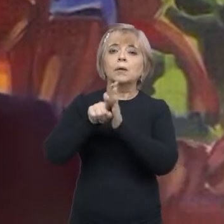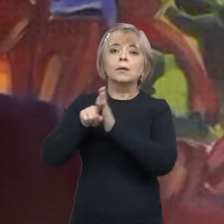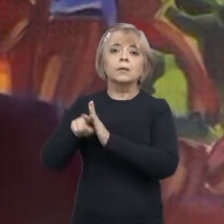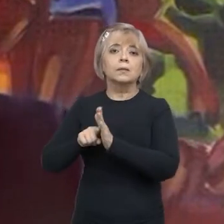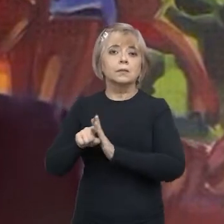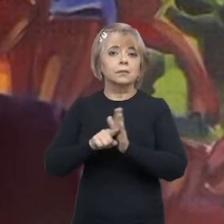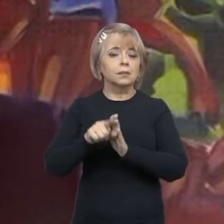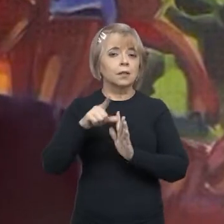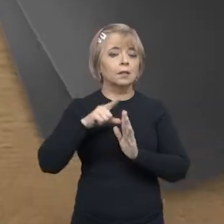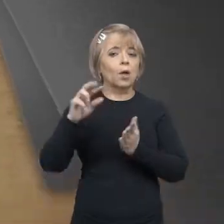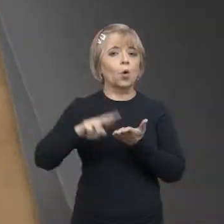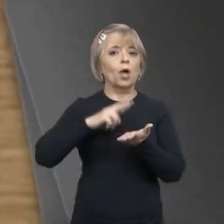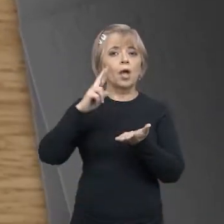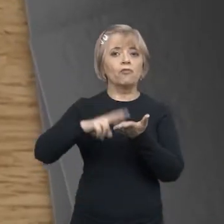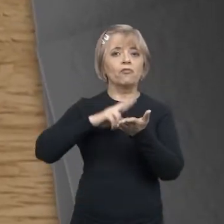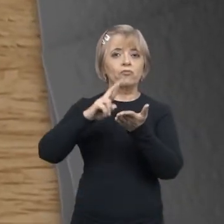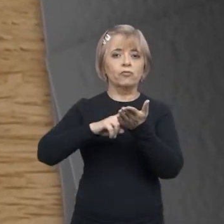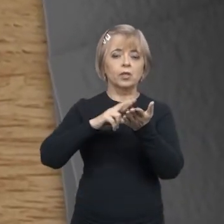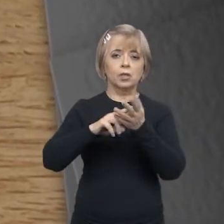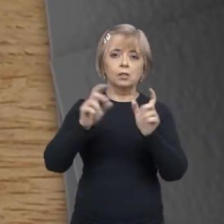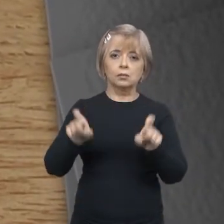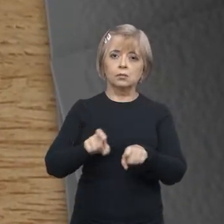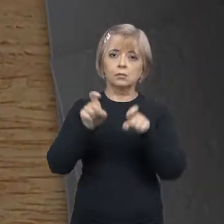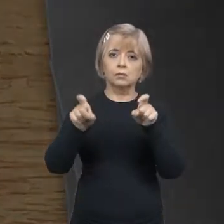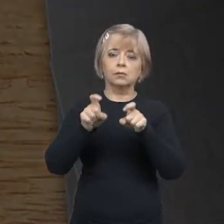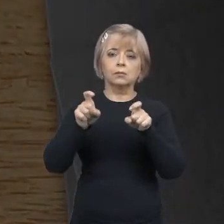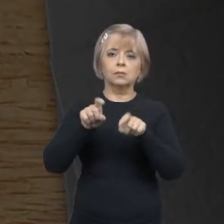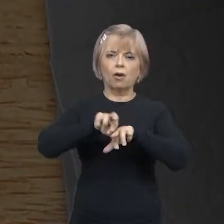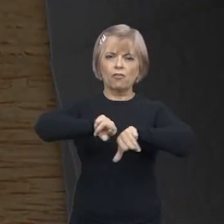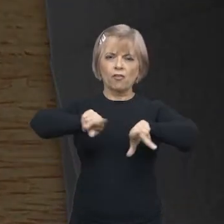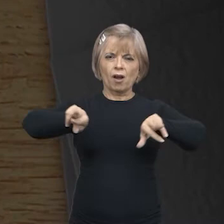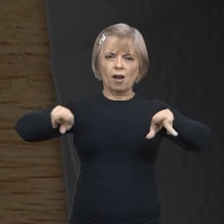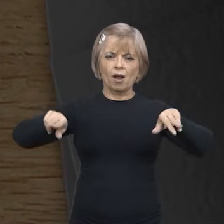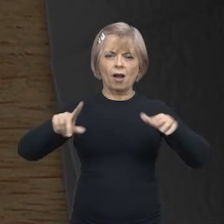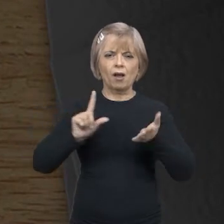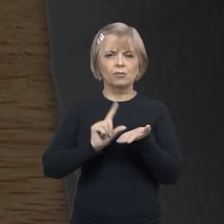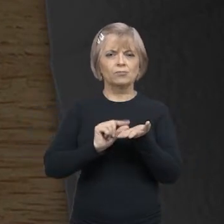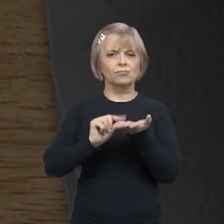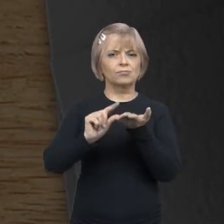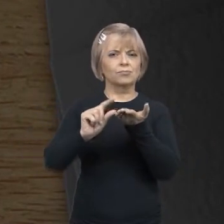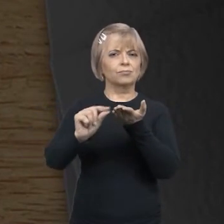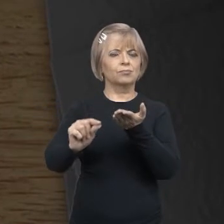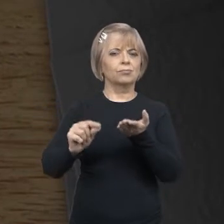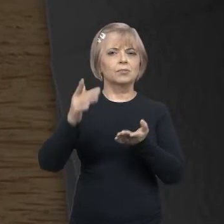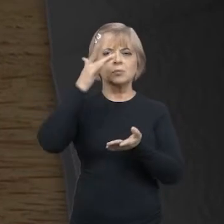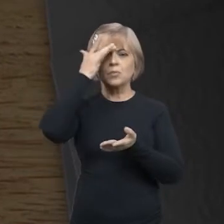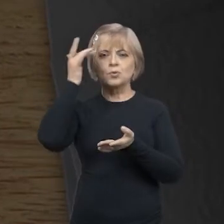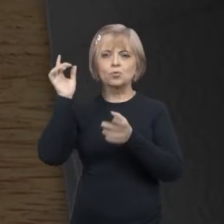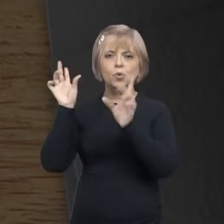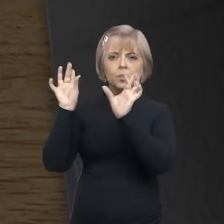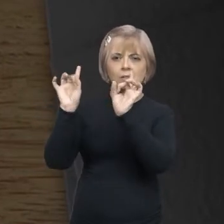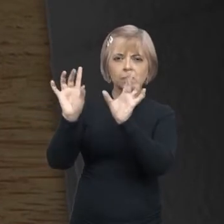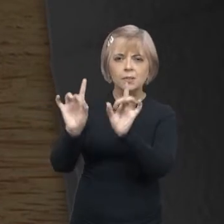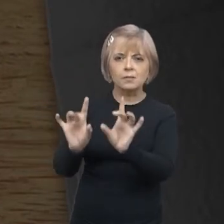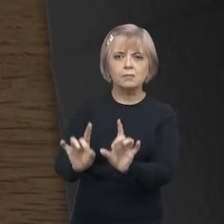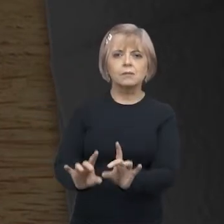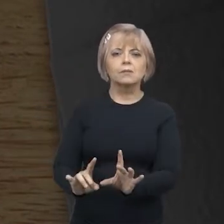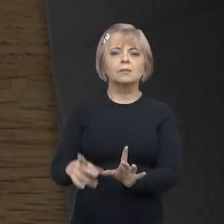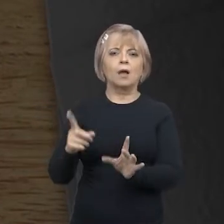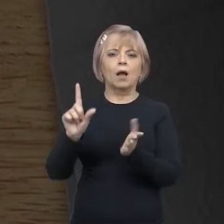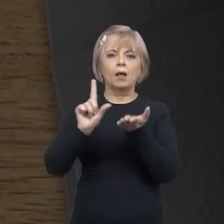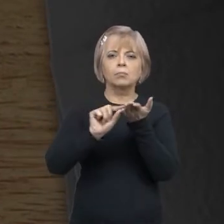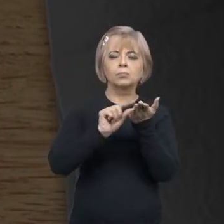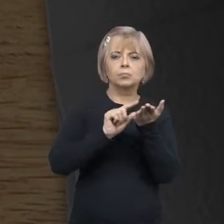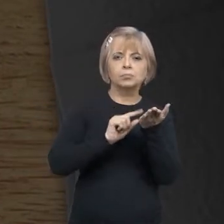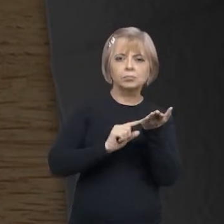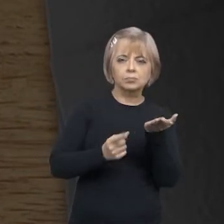uma revista eletrônica com artigos de vários especialistas, dando uma abordagem interdisciplinar à matéria do